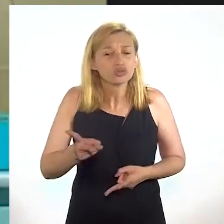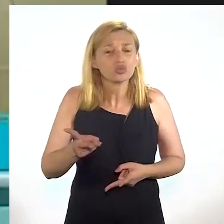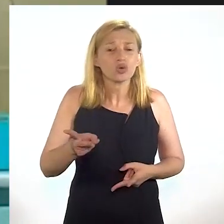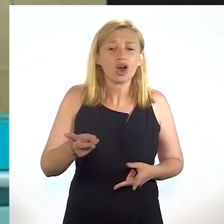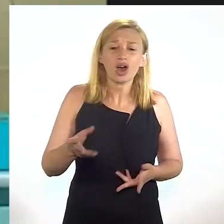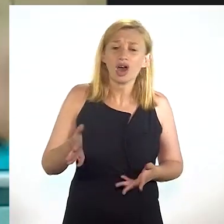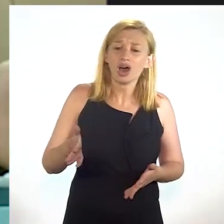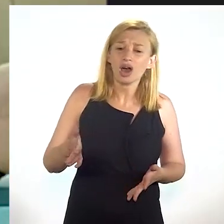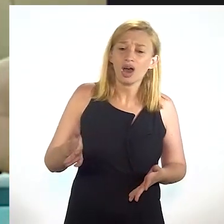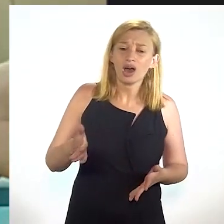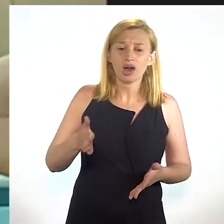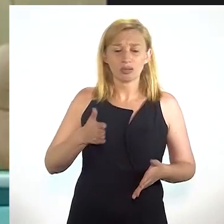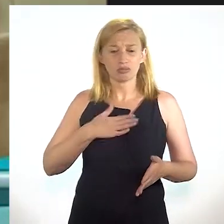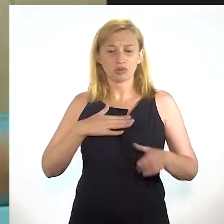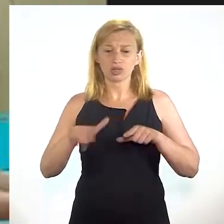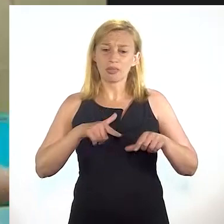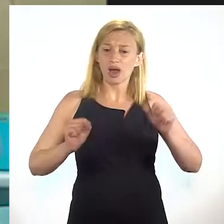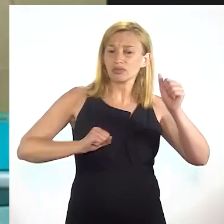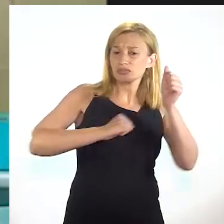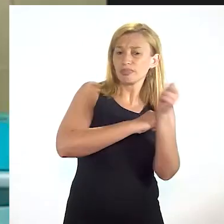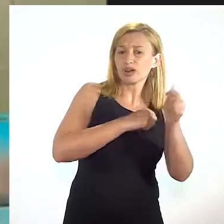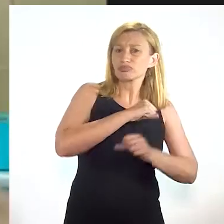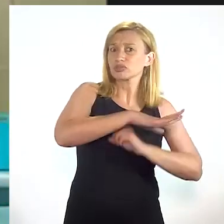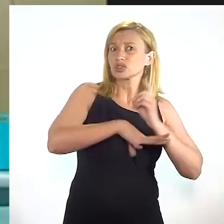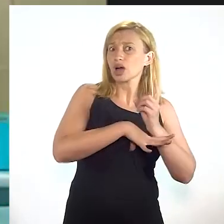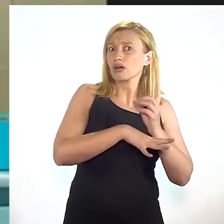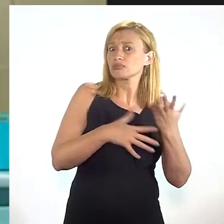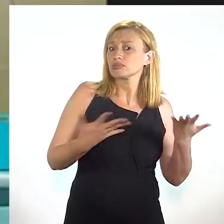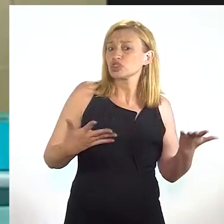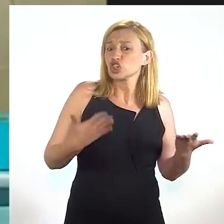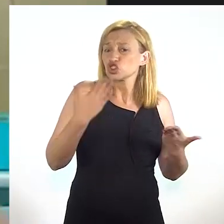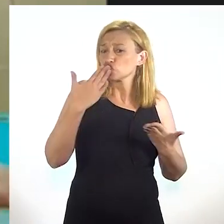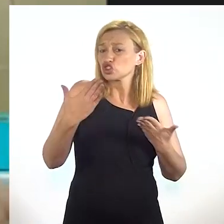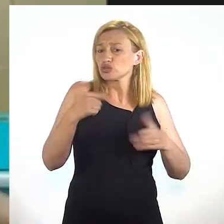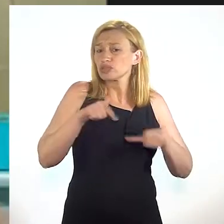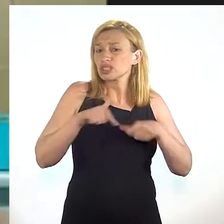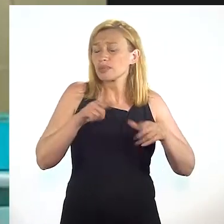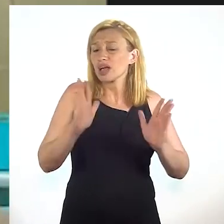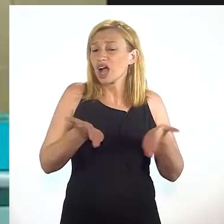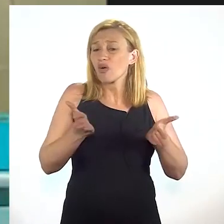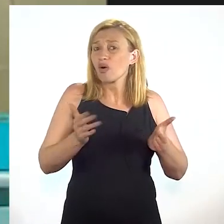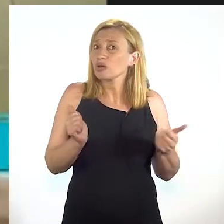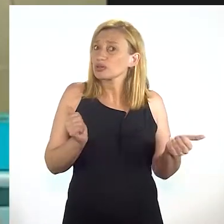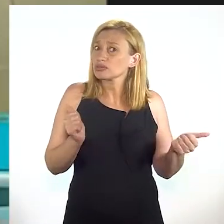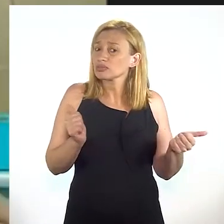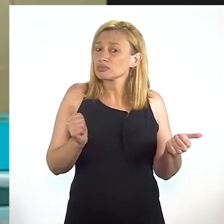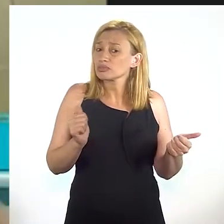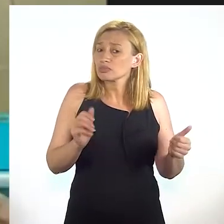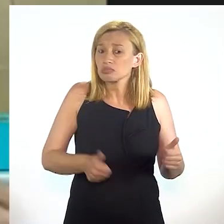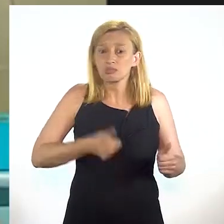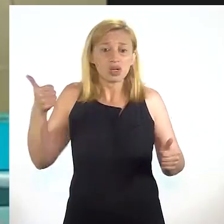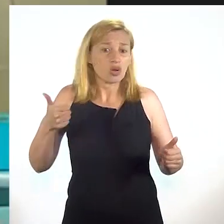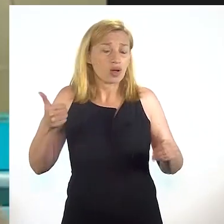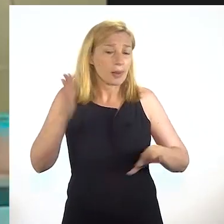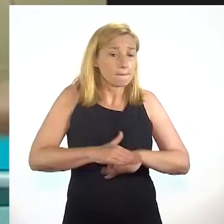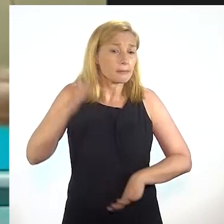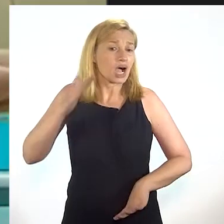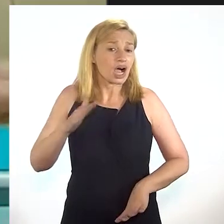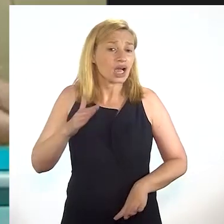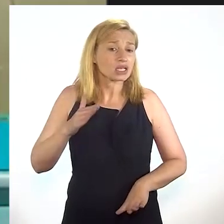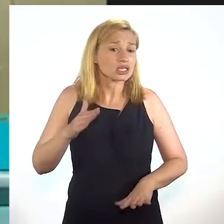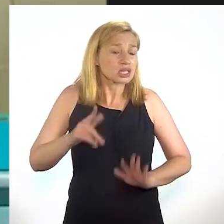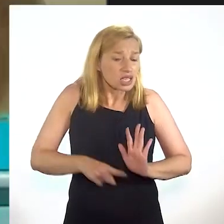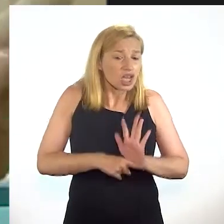vou continuar esse meu negócio de impacto social, que tipo de trabalho eu posso estar fazendo